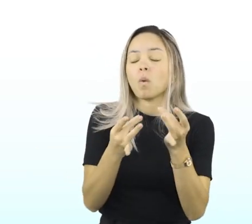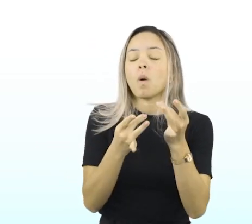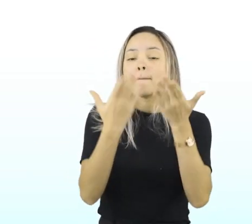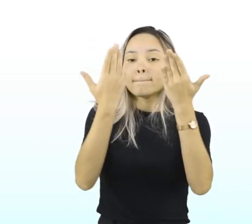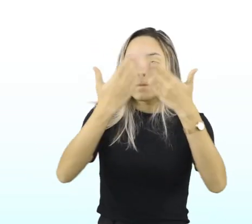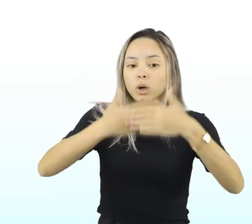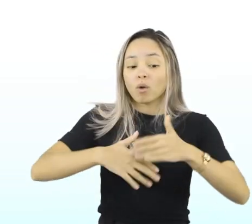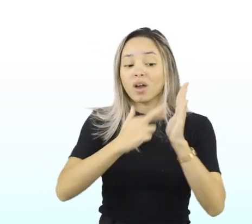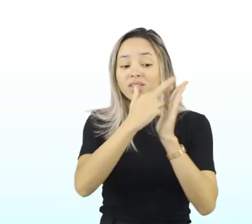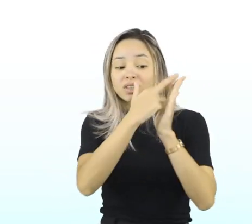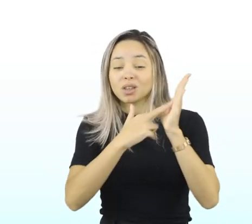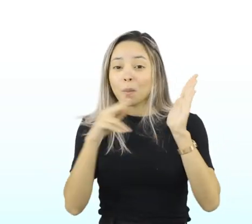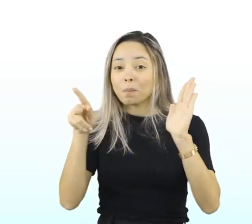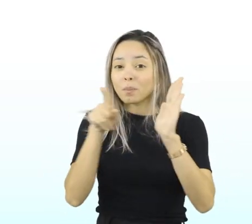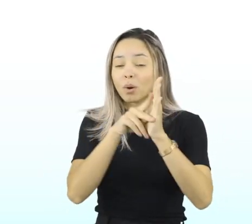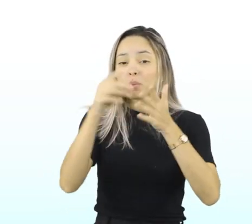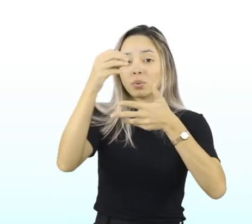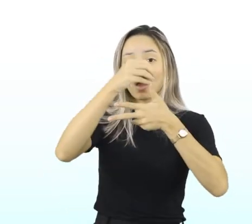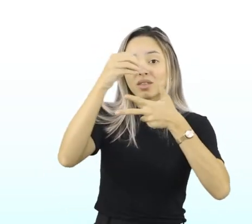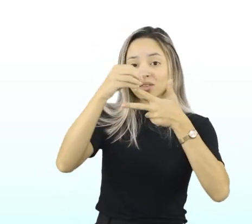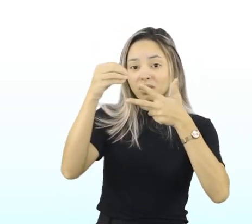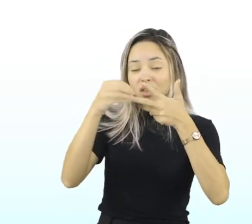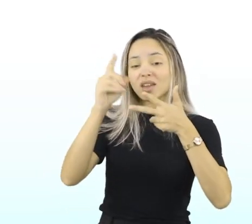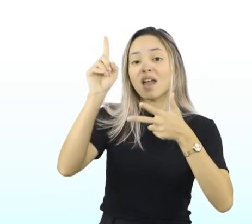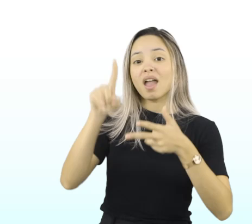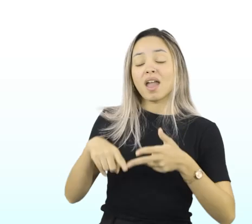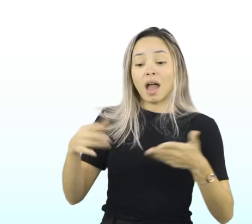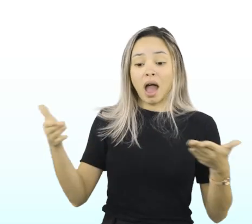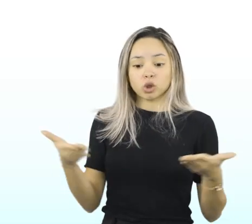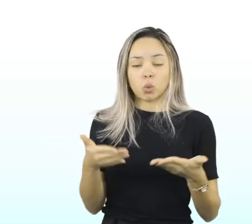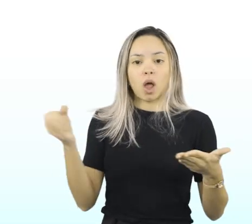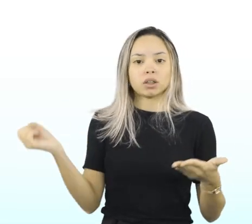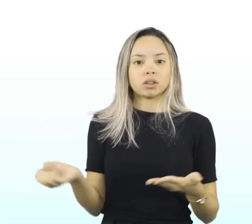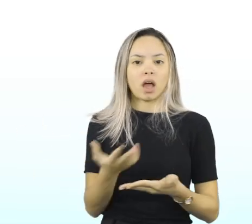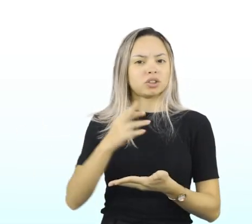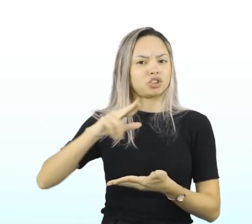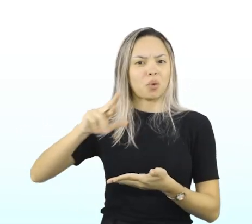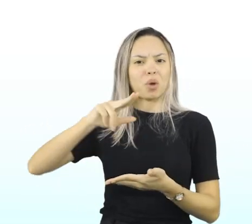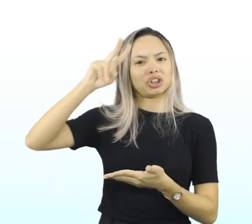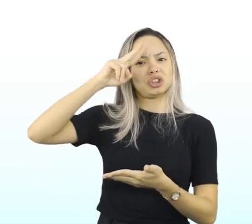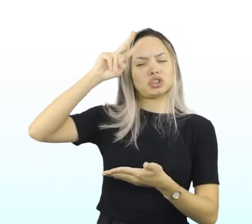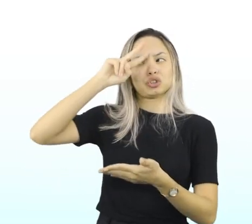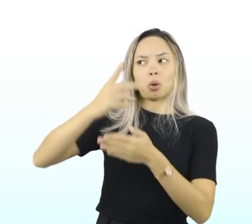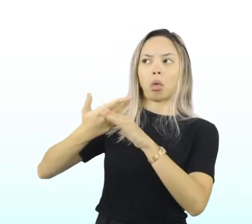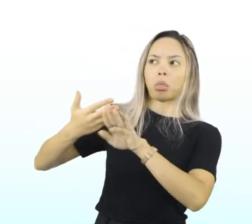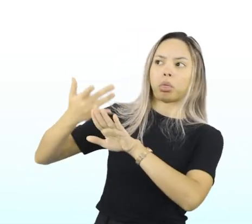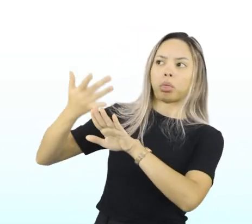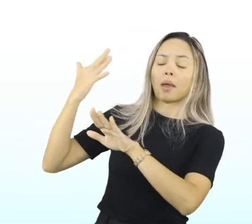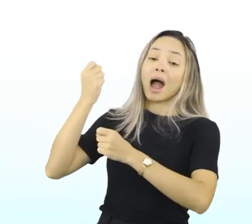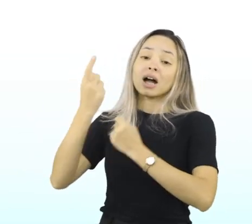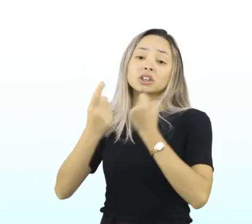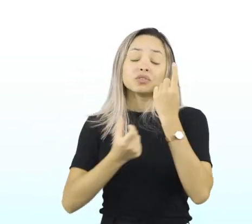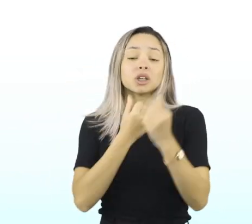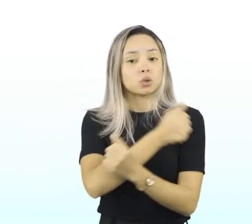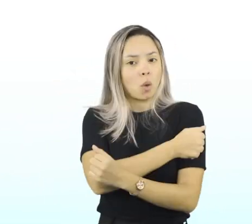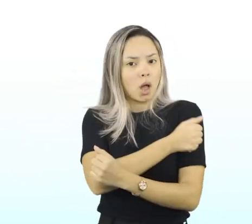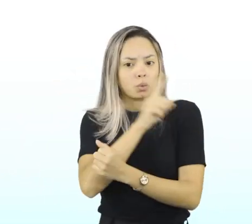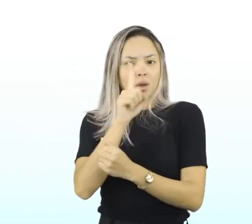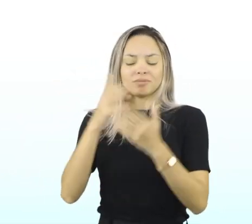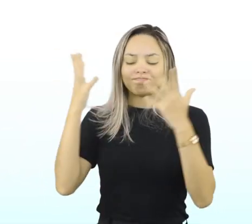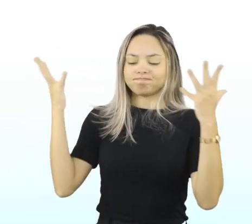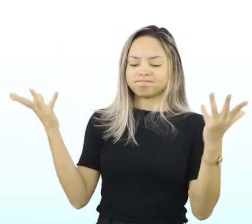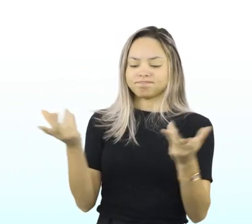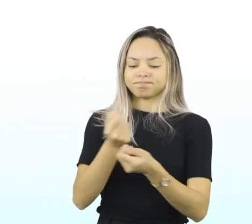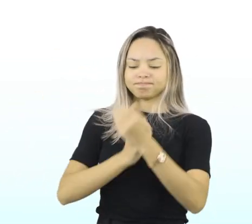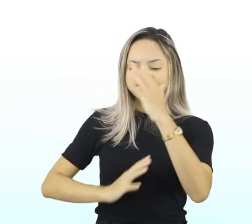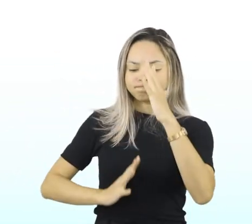prova de redação do Enem é uma prova de atualidades, não é uma prova de história. Às vezes o aluno é muito bom em história